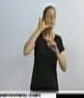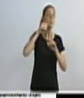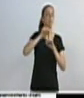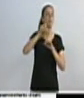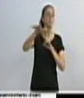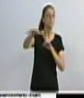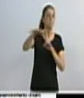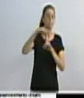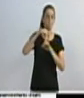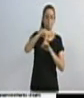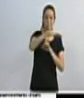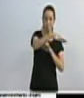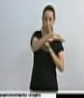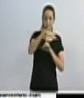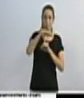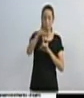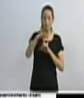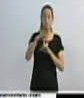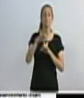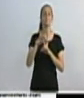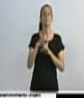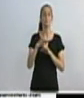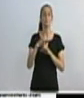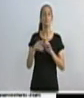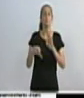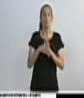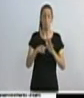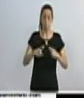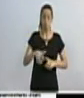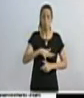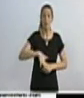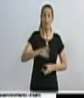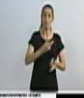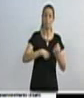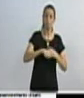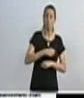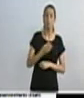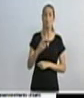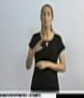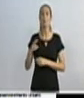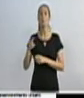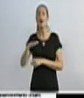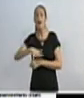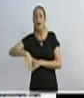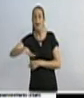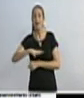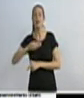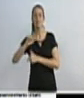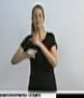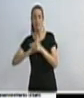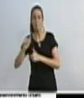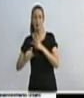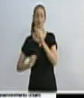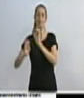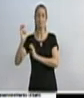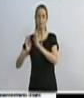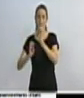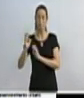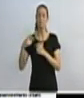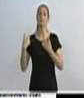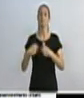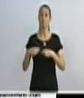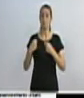radiação eletromagnética, quando edificadas na zona comercial, corredor de serviço e zona industrial, obedecerão ao